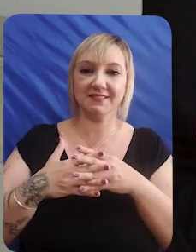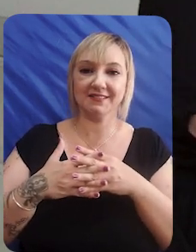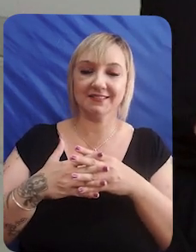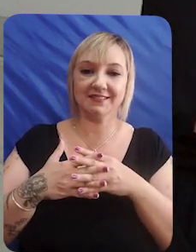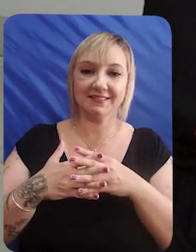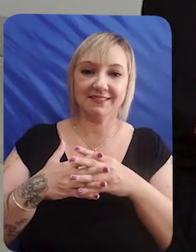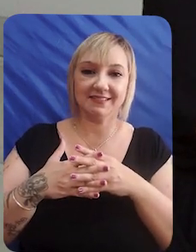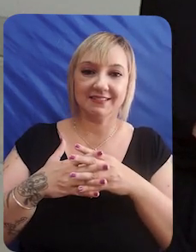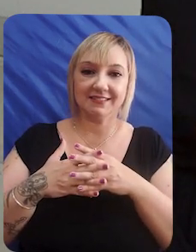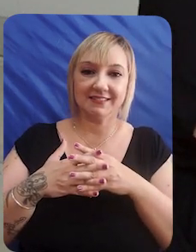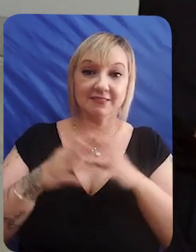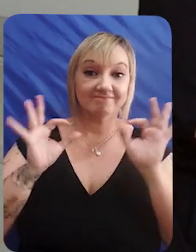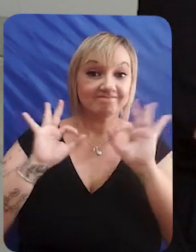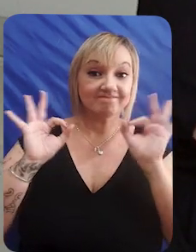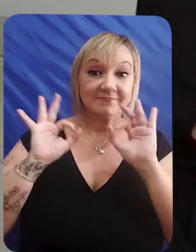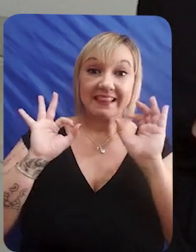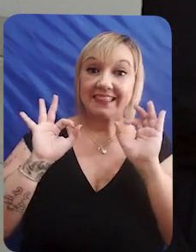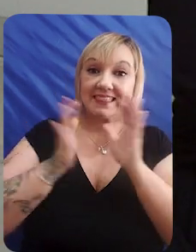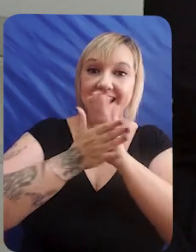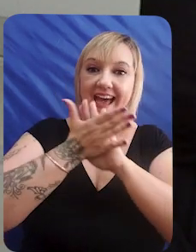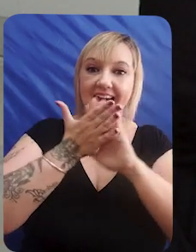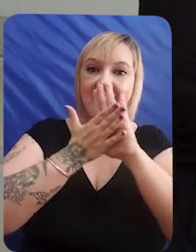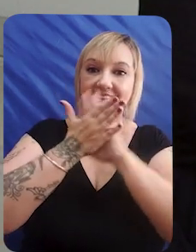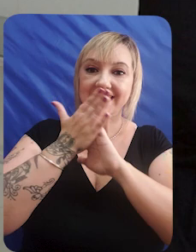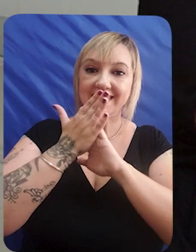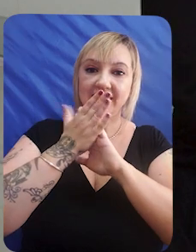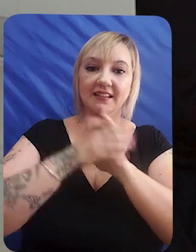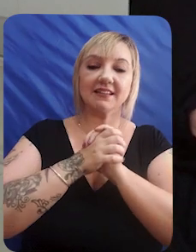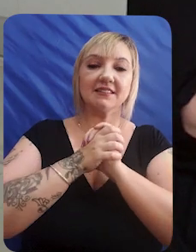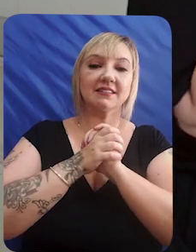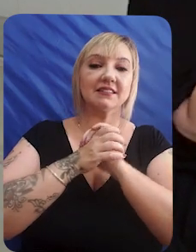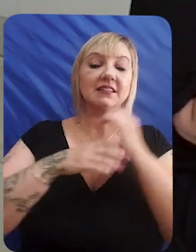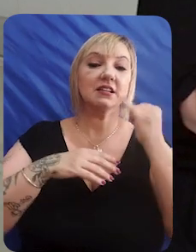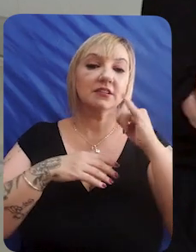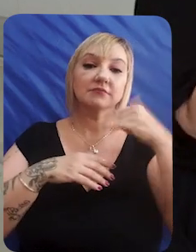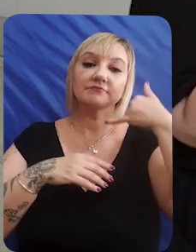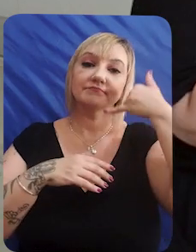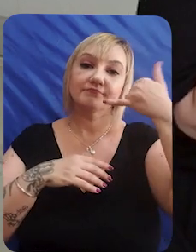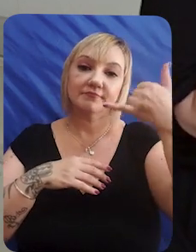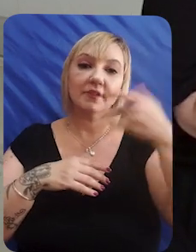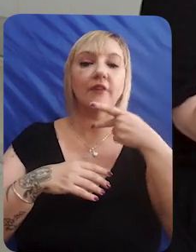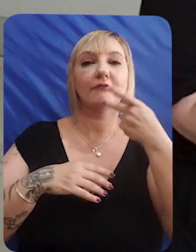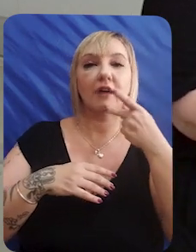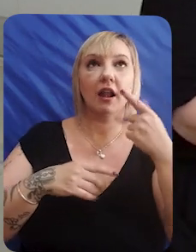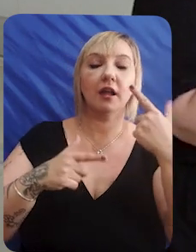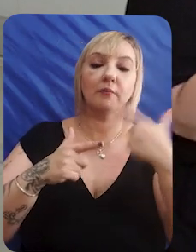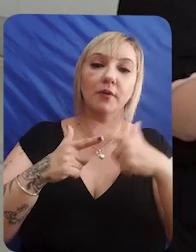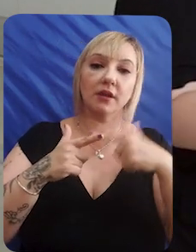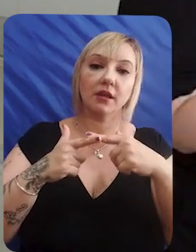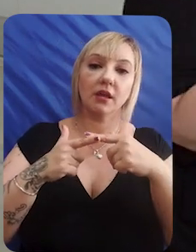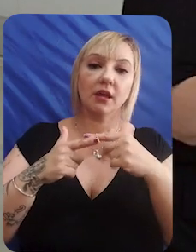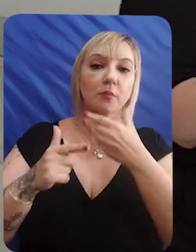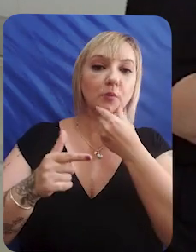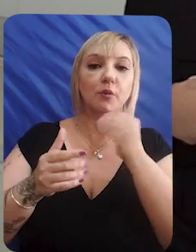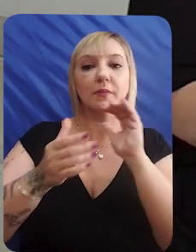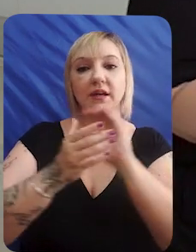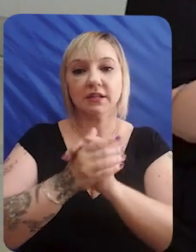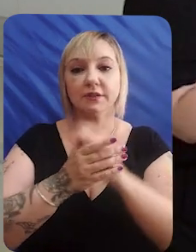Não existe, não existe. Aí eles falam assim, aí eu ligo, eu falo, olha, eu estou ligando por parte do meu marido, CPF